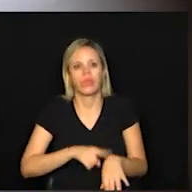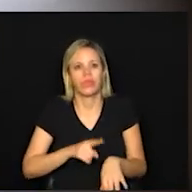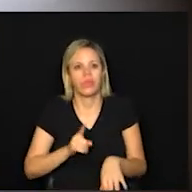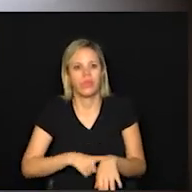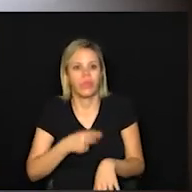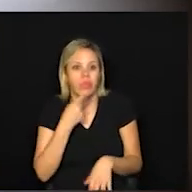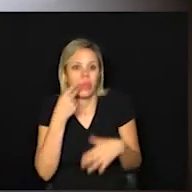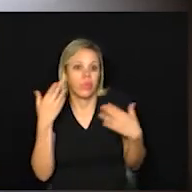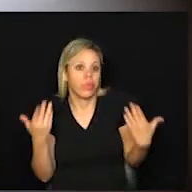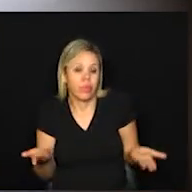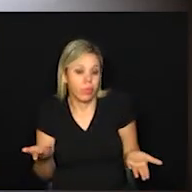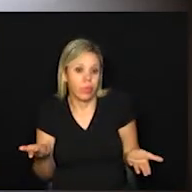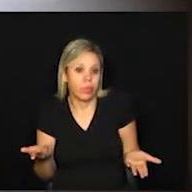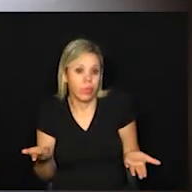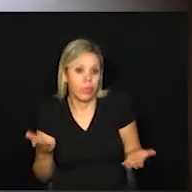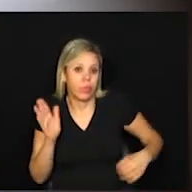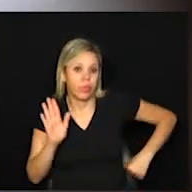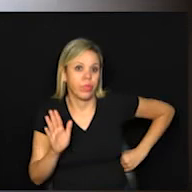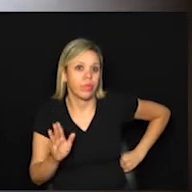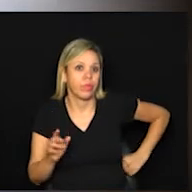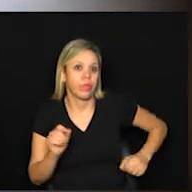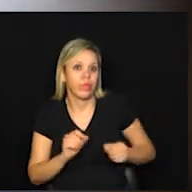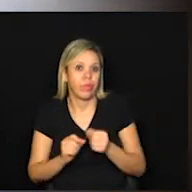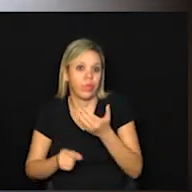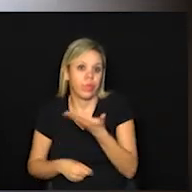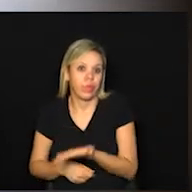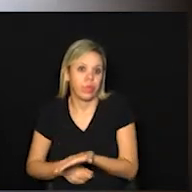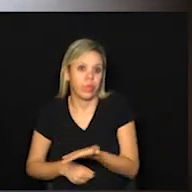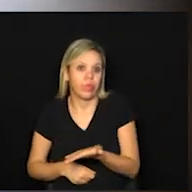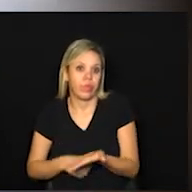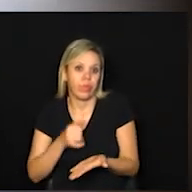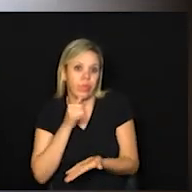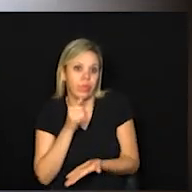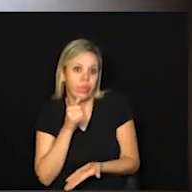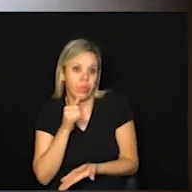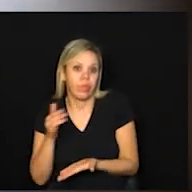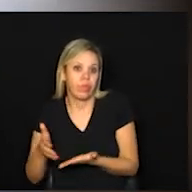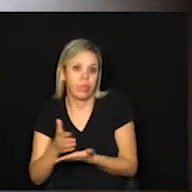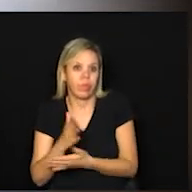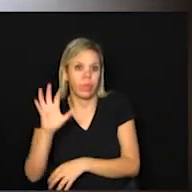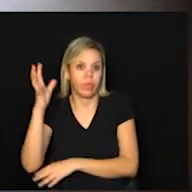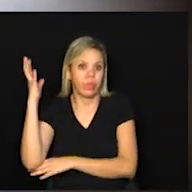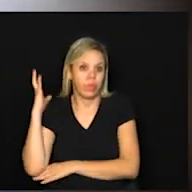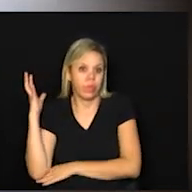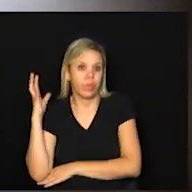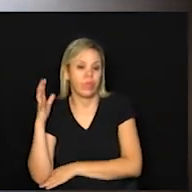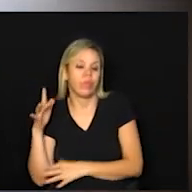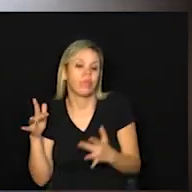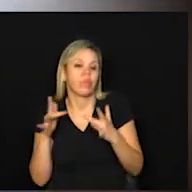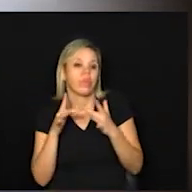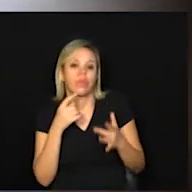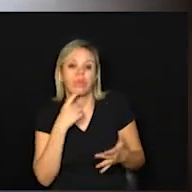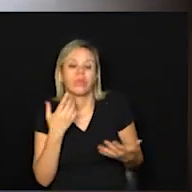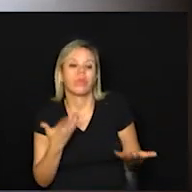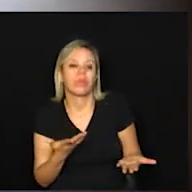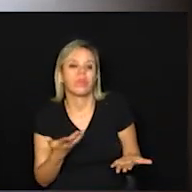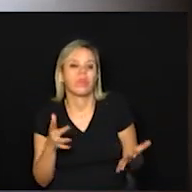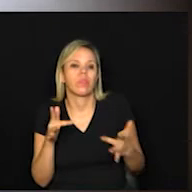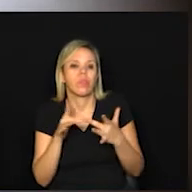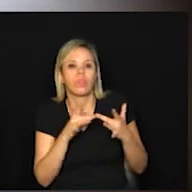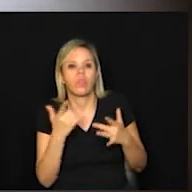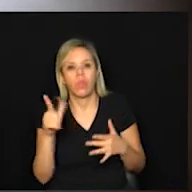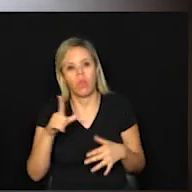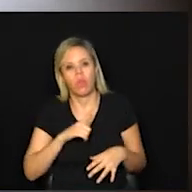falou, bom, mas espera aí, a gente faz aqui os fragmentos vegetais de Campinas serem interligados, reconectados